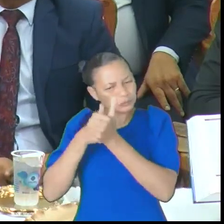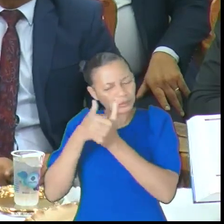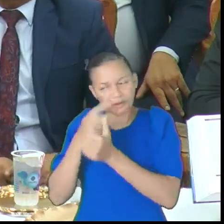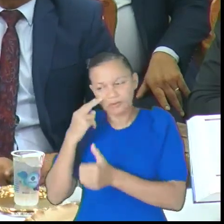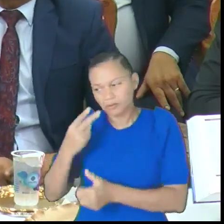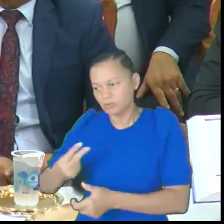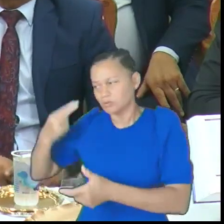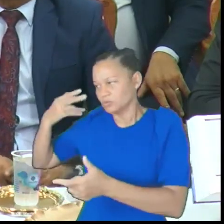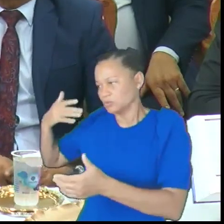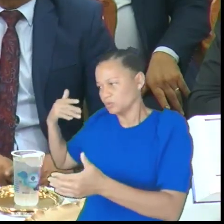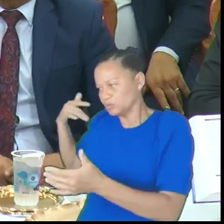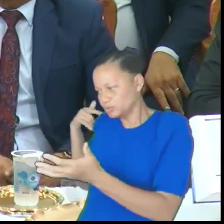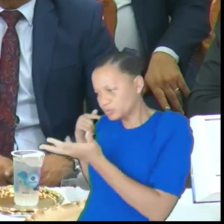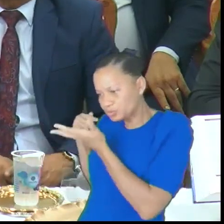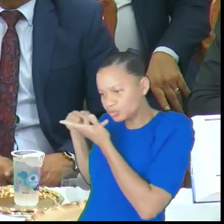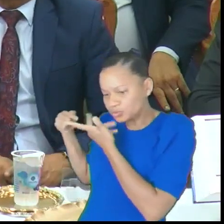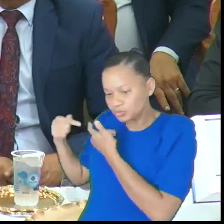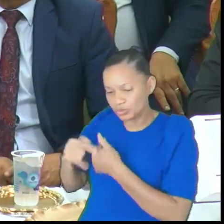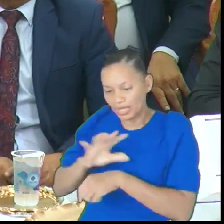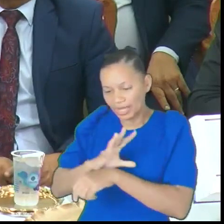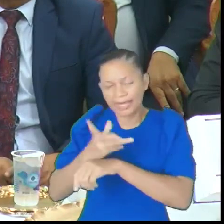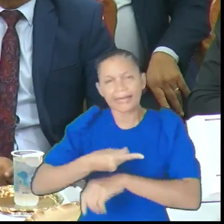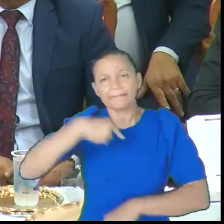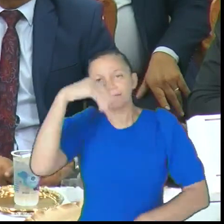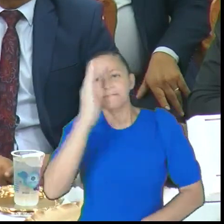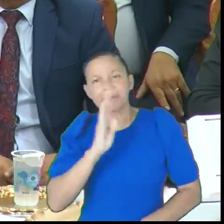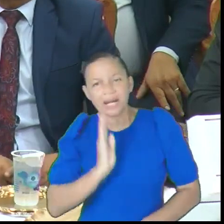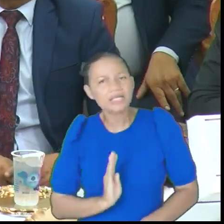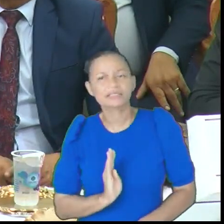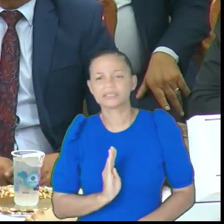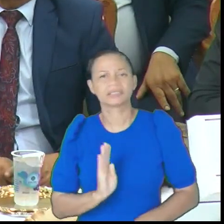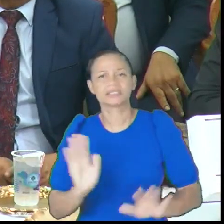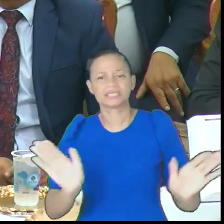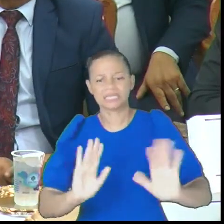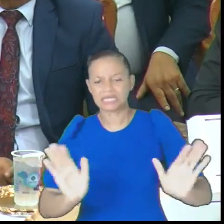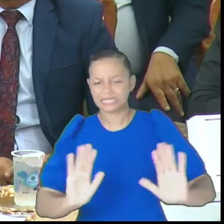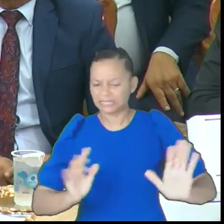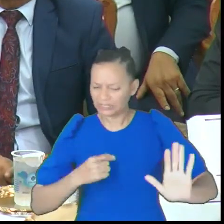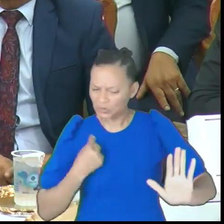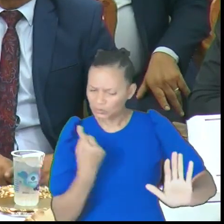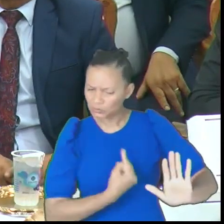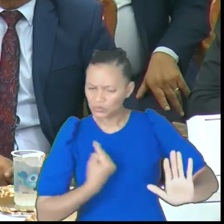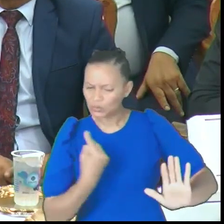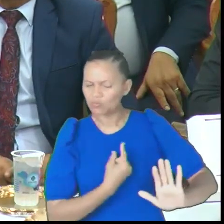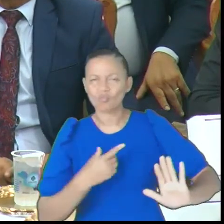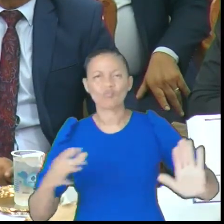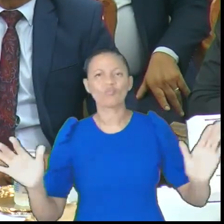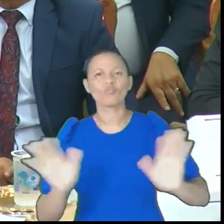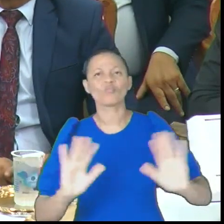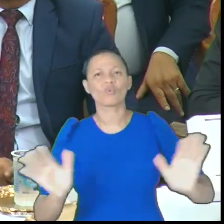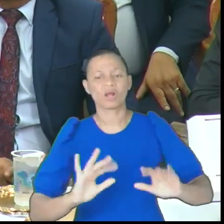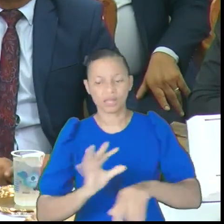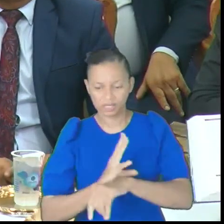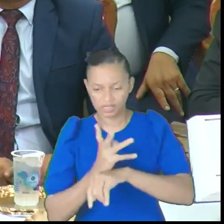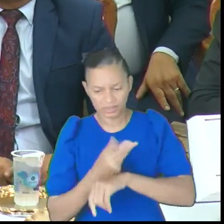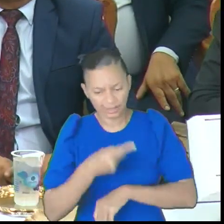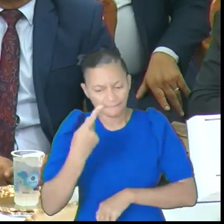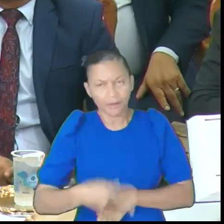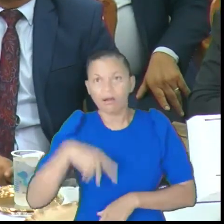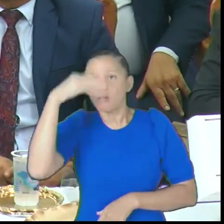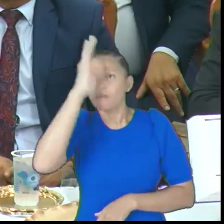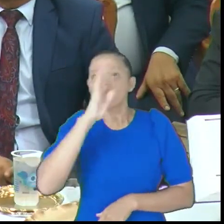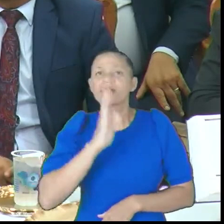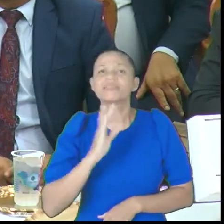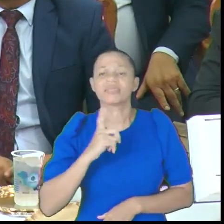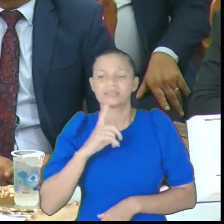passado, que a igreja brasileira não está sozinha. A igreja brasileira tem